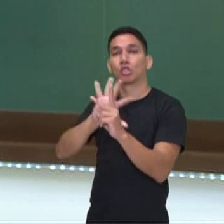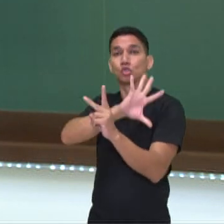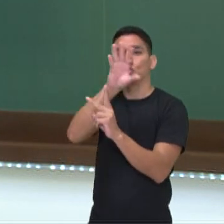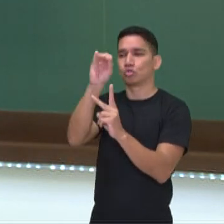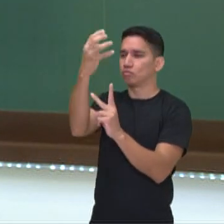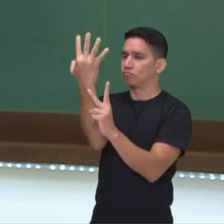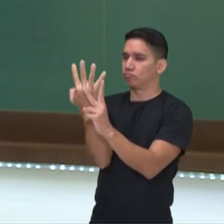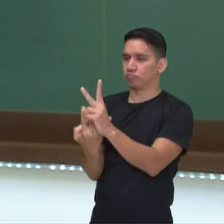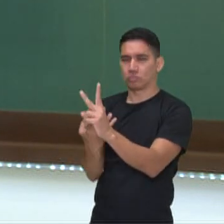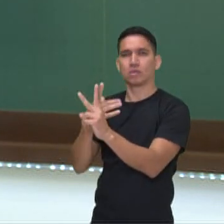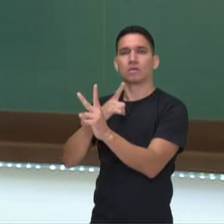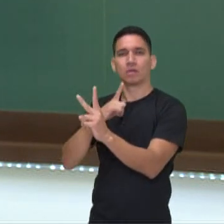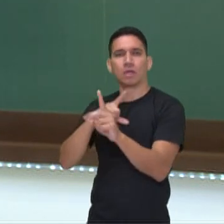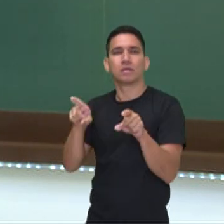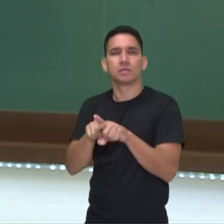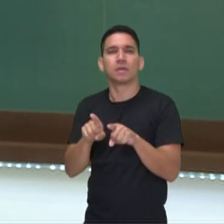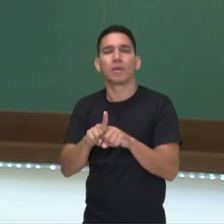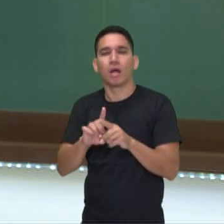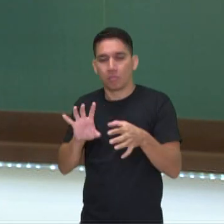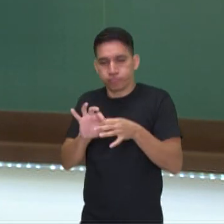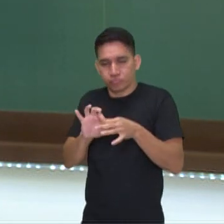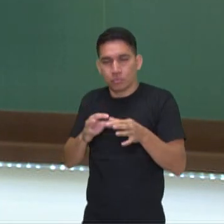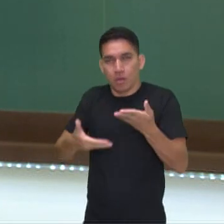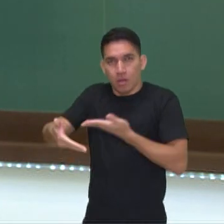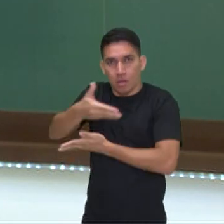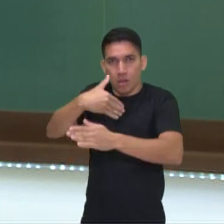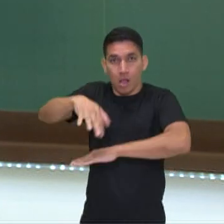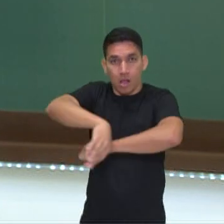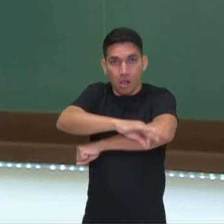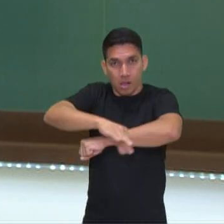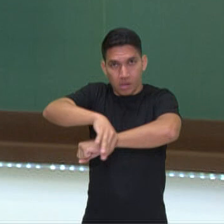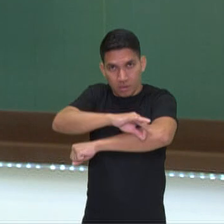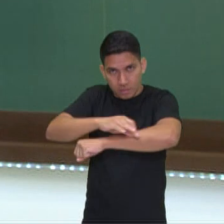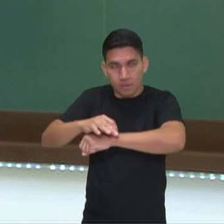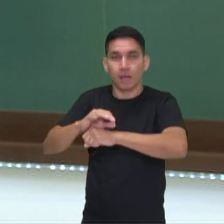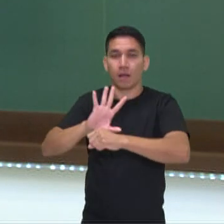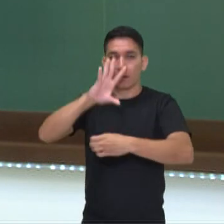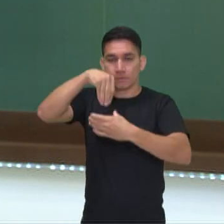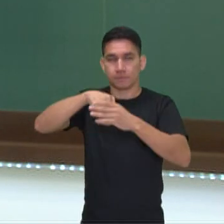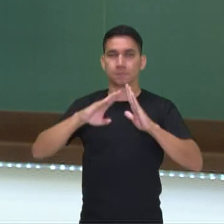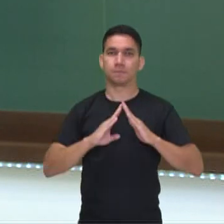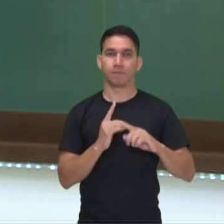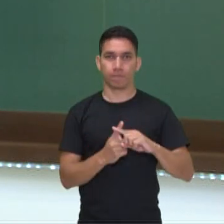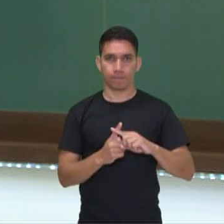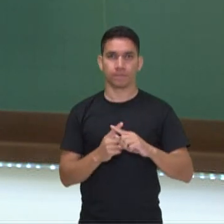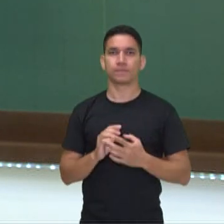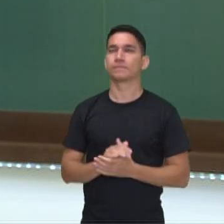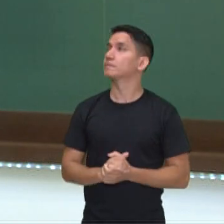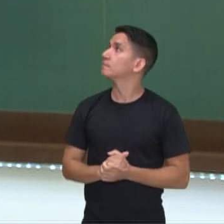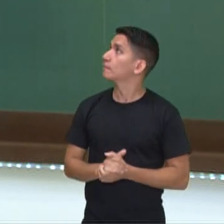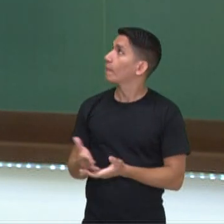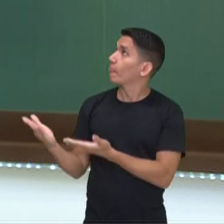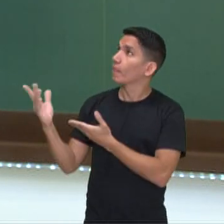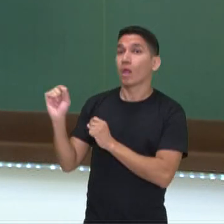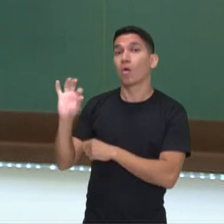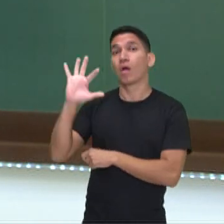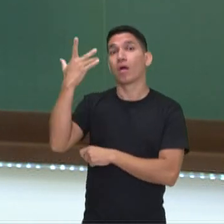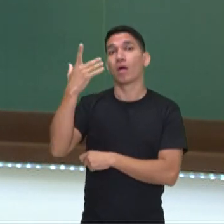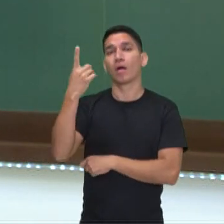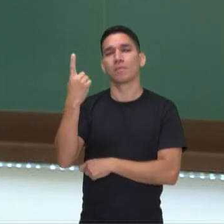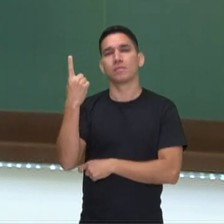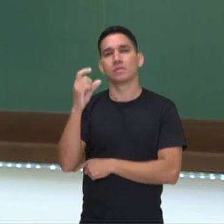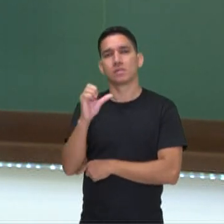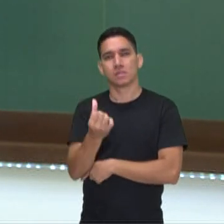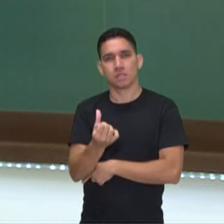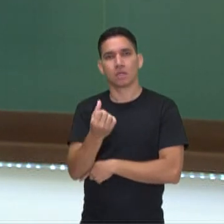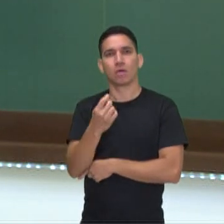volta, atrelado na arquitetura da igreja lá de Santa Teresa. Então, o que acontece?